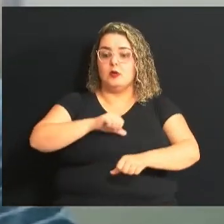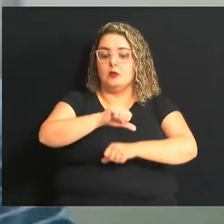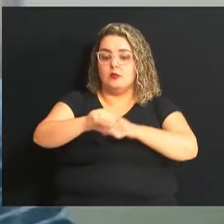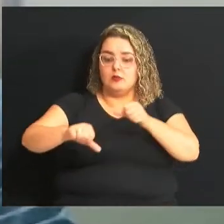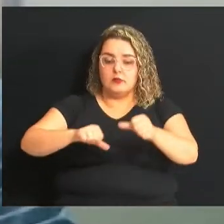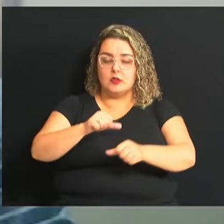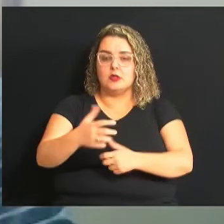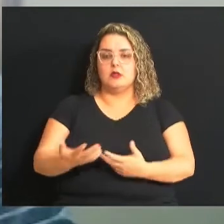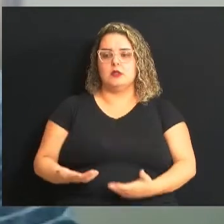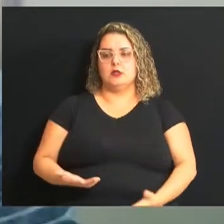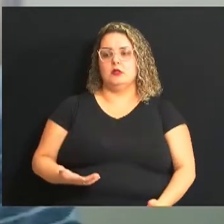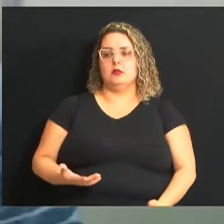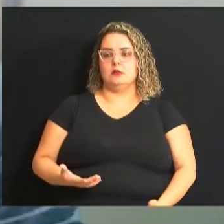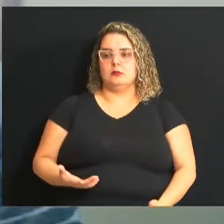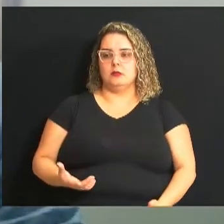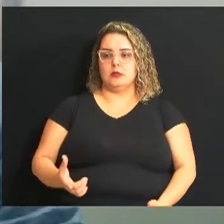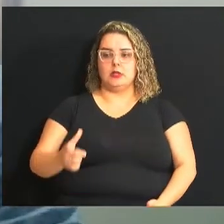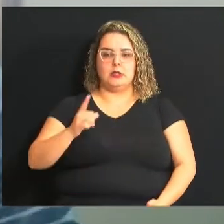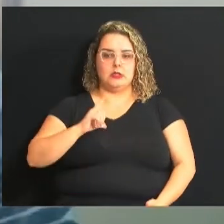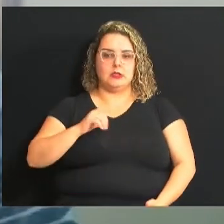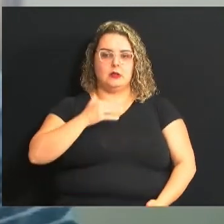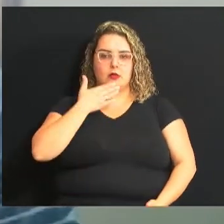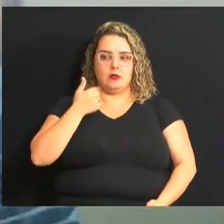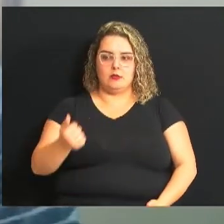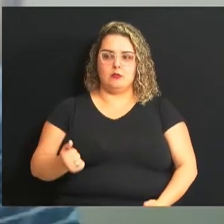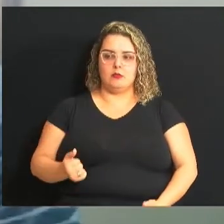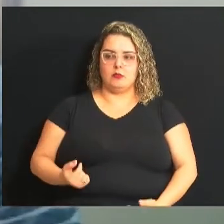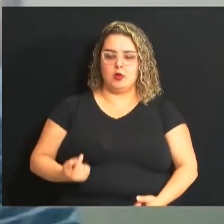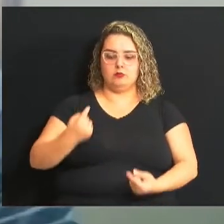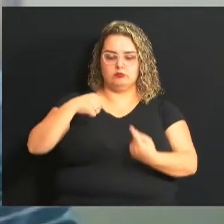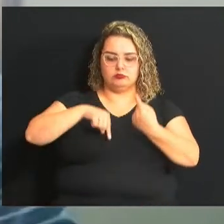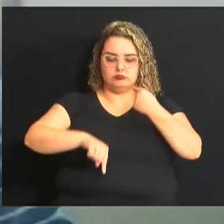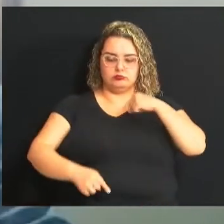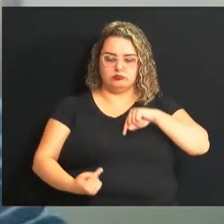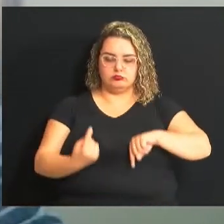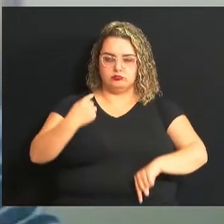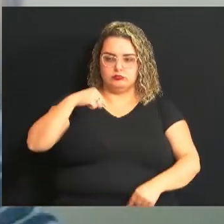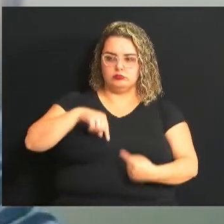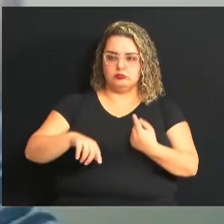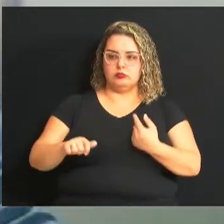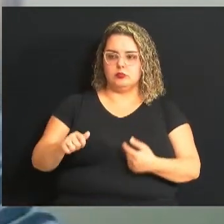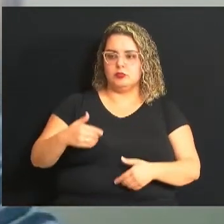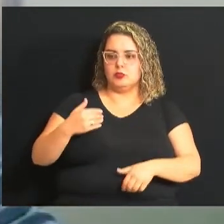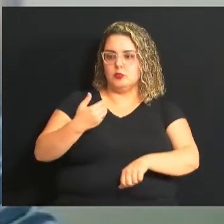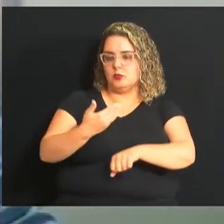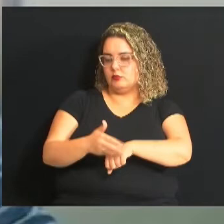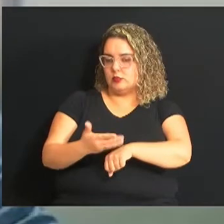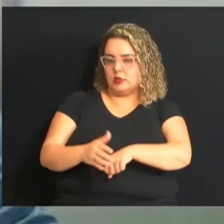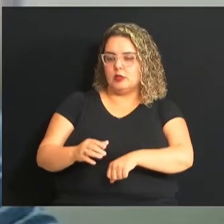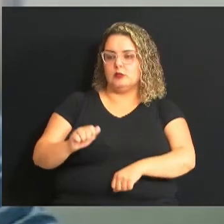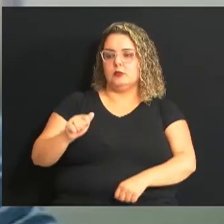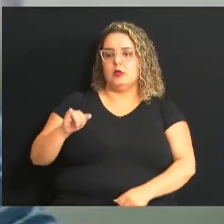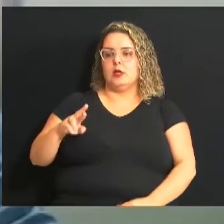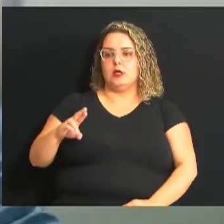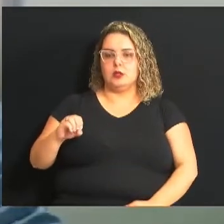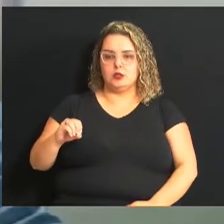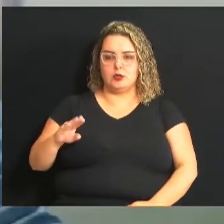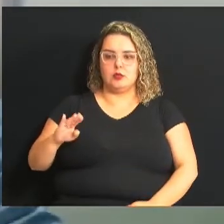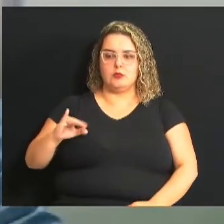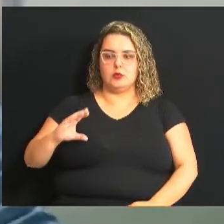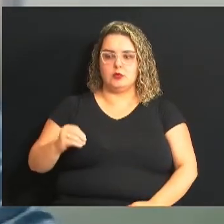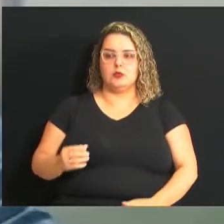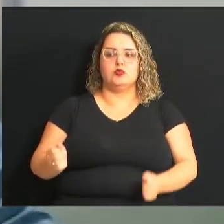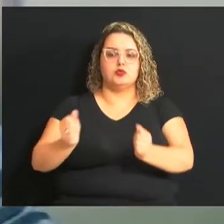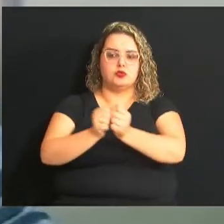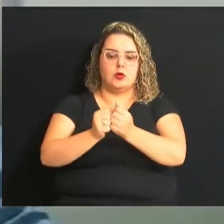tenha uma melhora do metabolismo, como um exercício aeróbio, juntamente com o exercício de musculação, por exemplo,